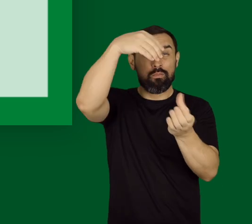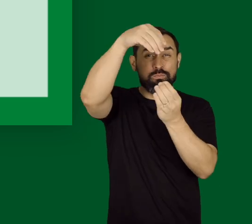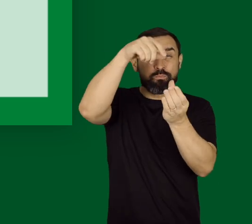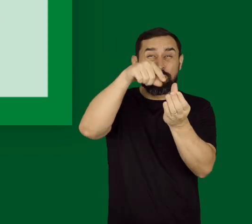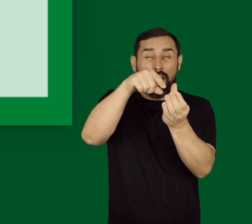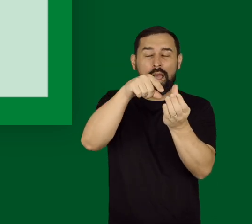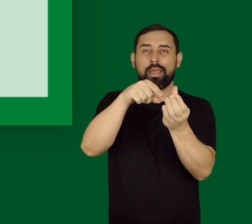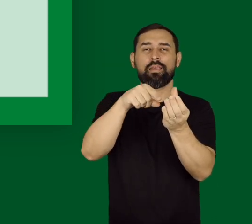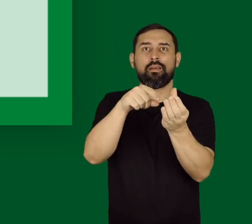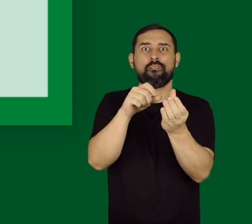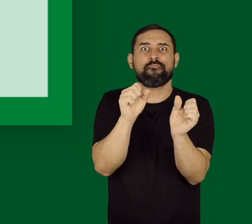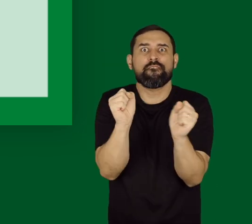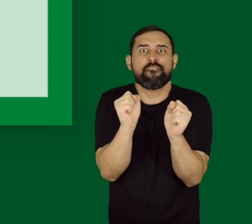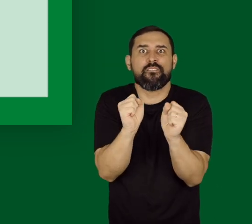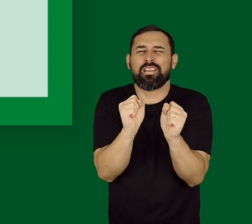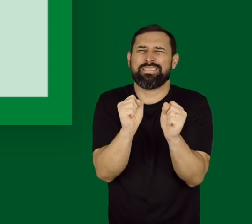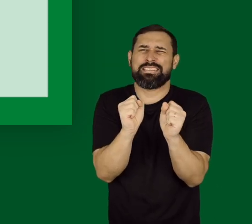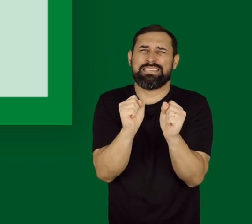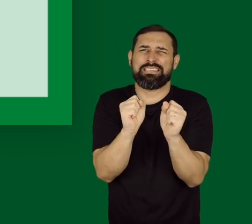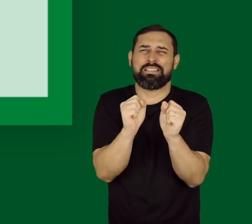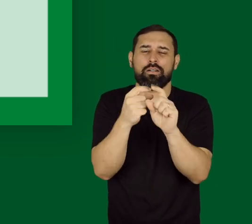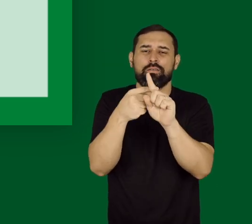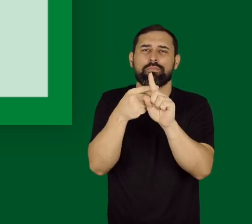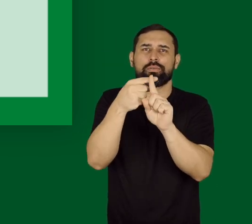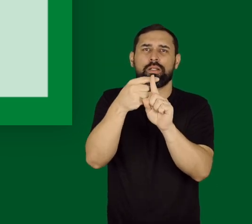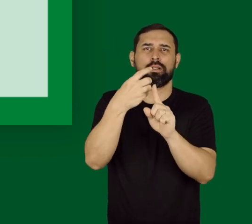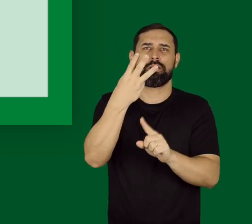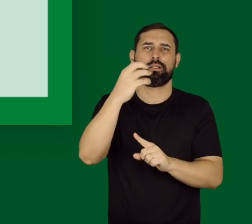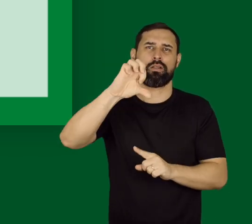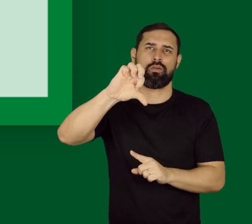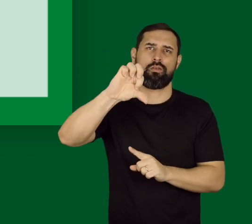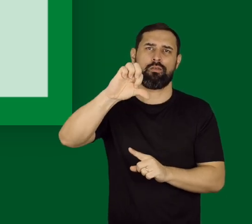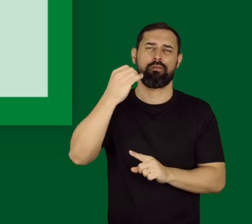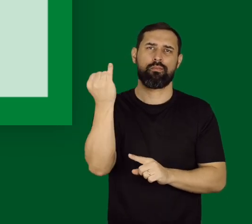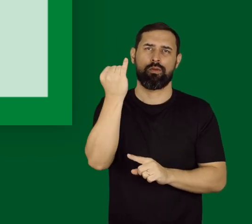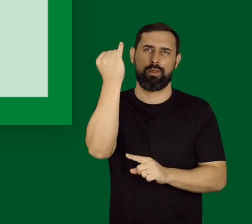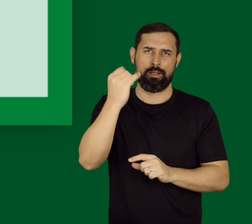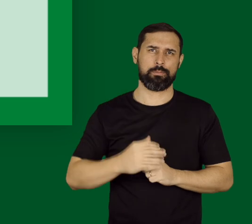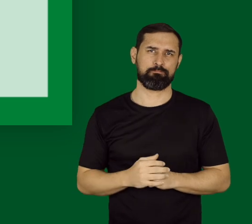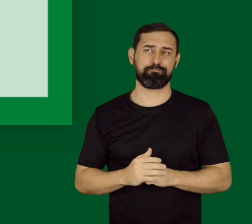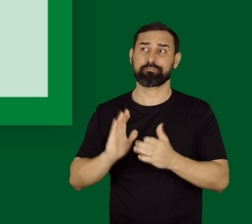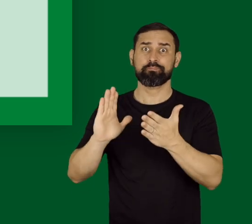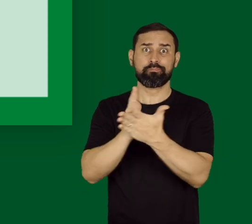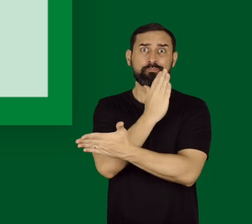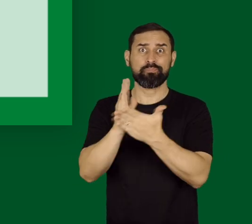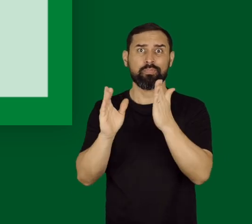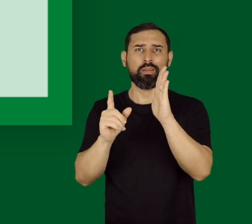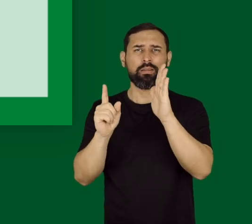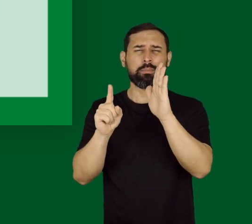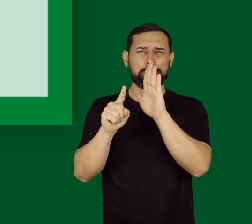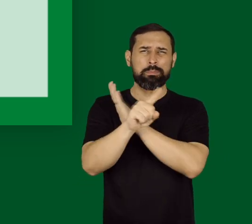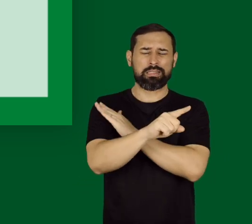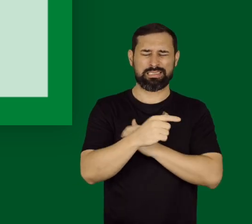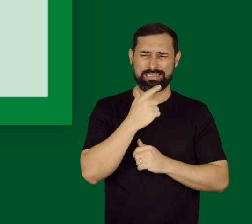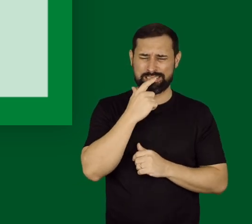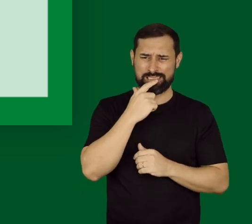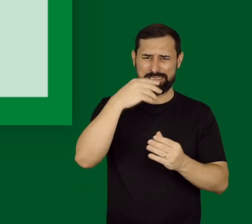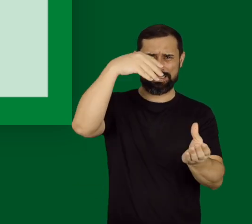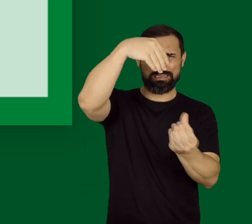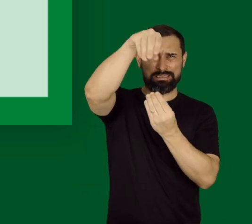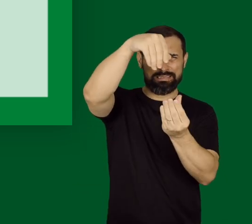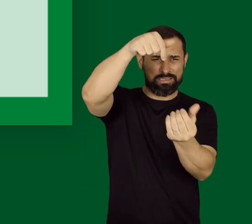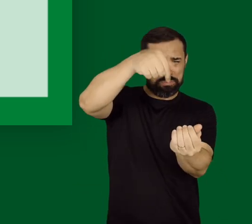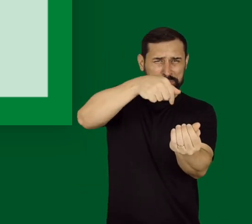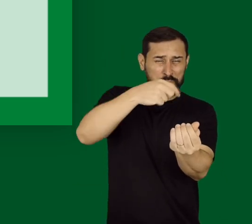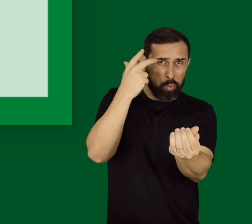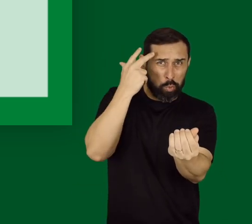venosos de grosso calibre, fluidos aquecidos, especialmente na situação do trauma, 39 graus.